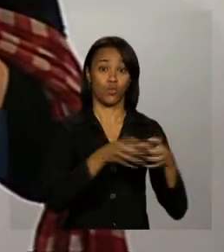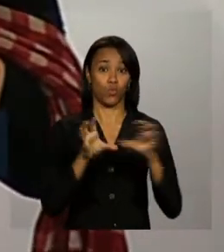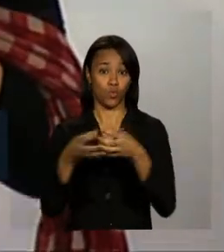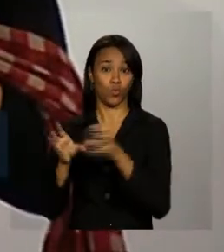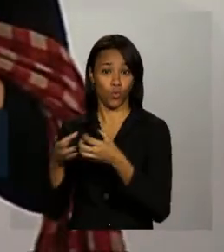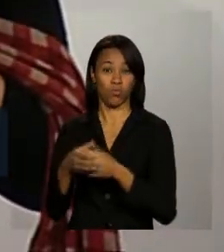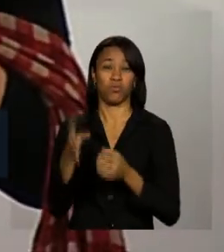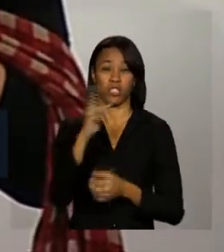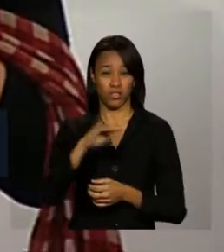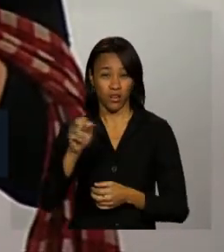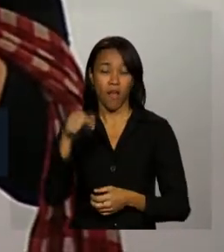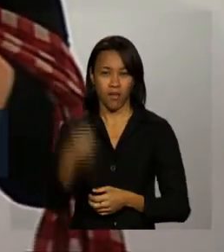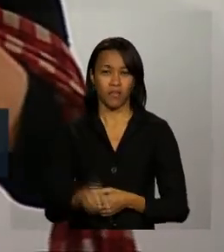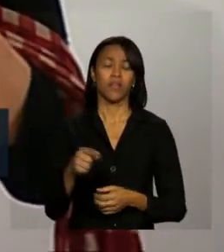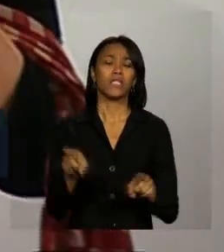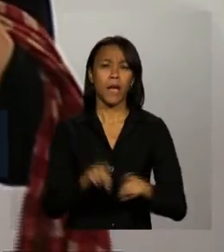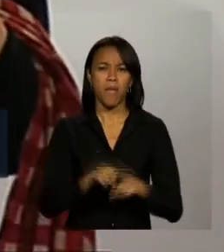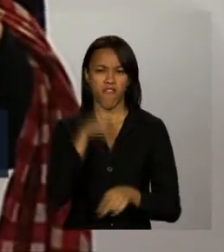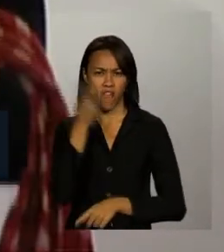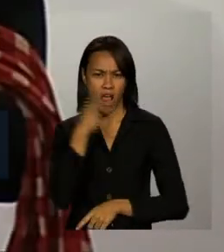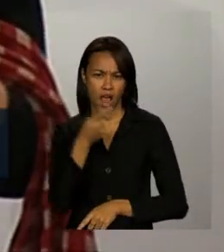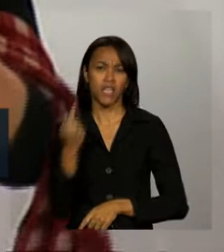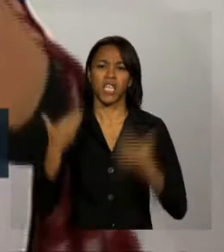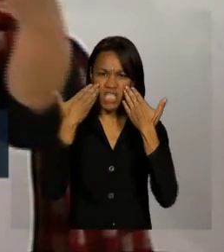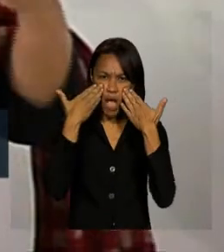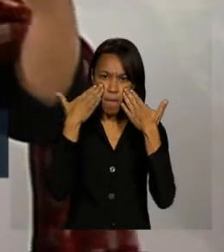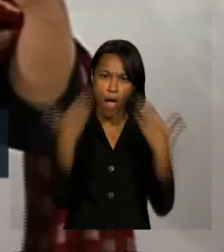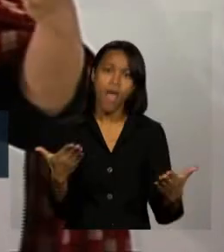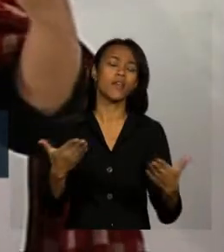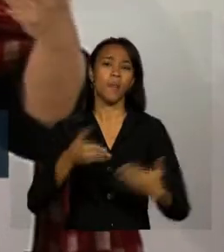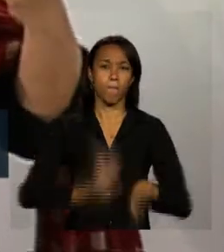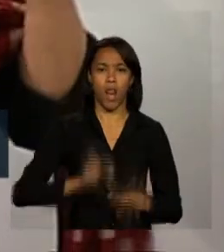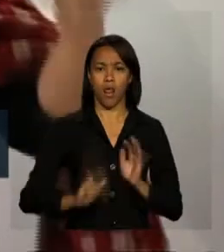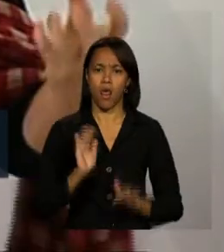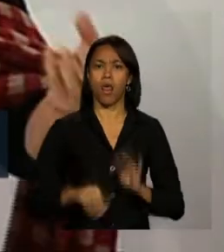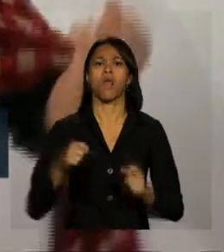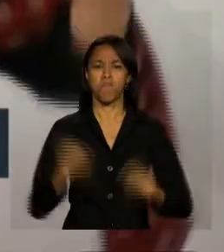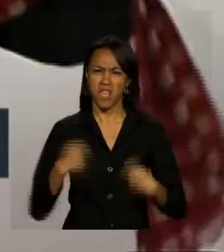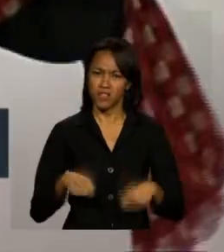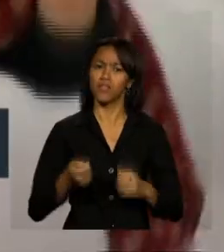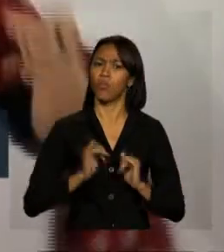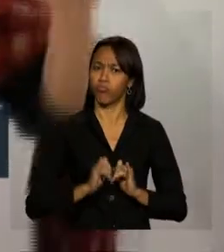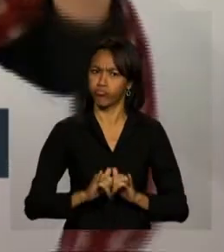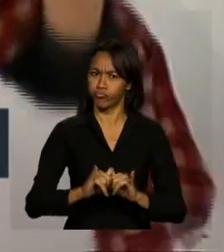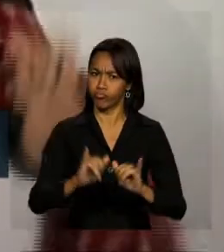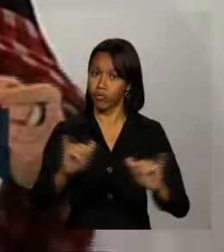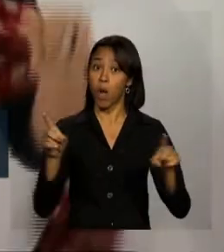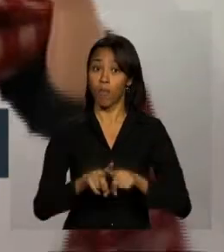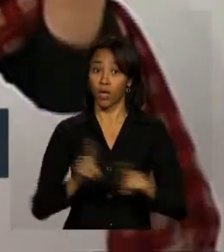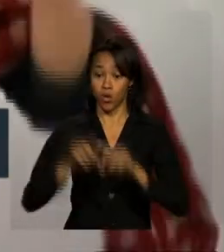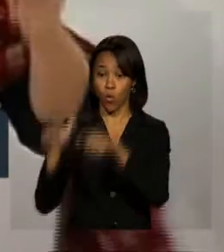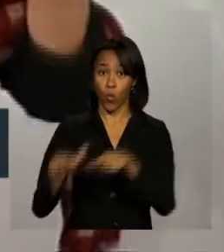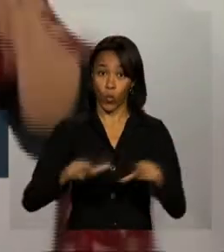Tradicionais de Terreiro, para dizer que as contas têm que ser expostas, que os tambores tambores têm que tocar, porque os terreiros